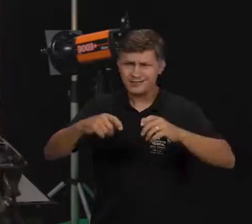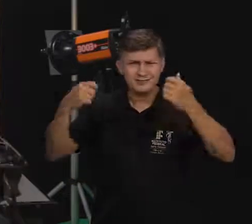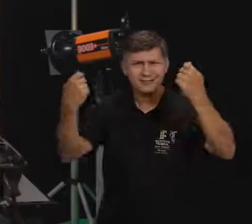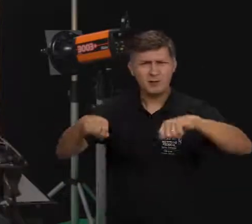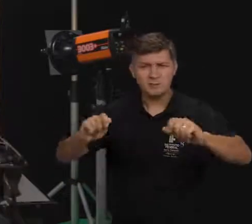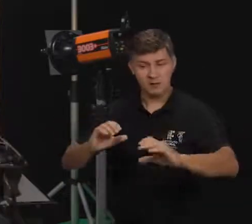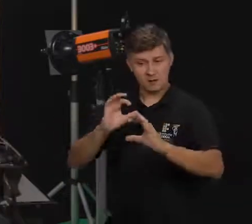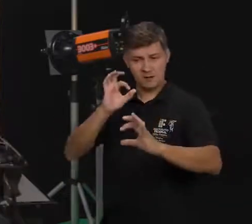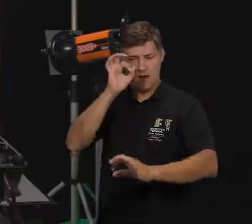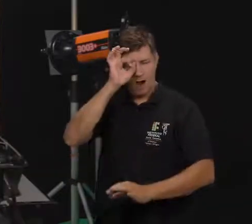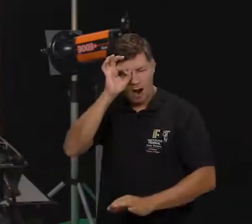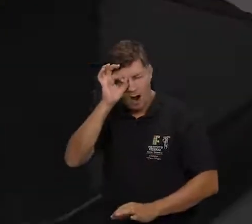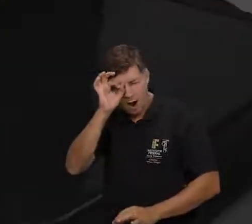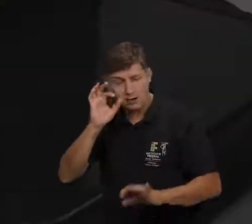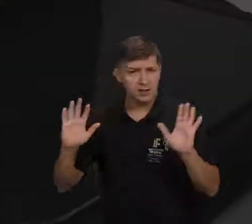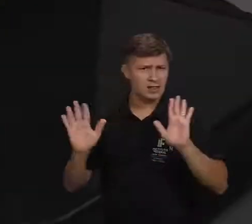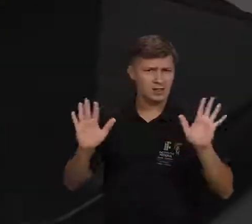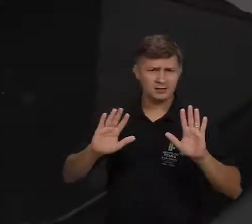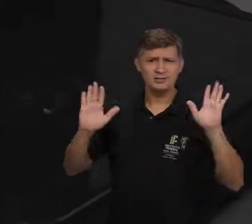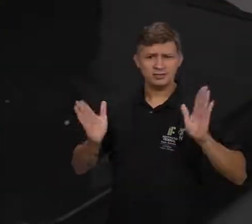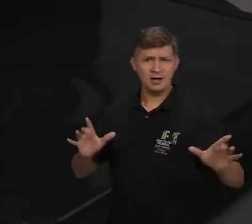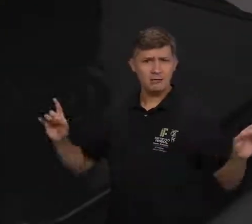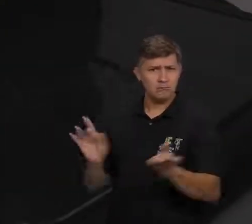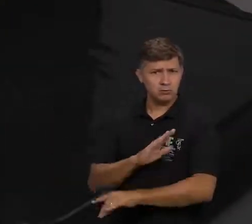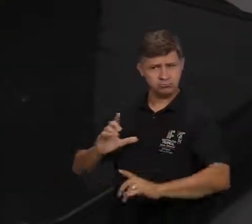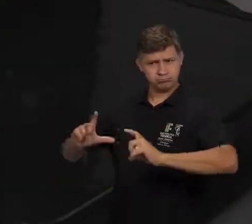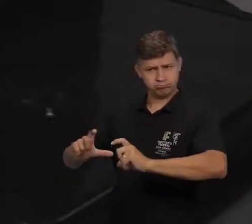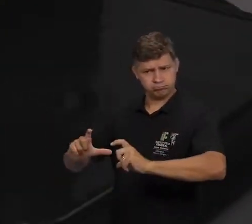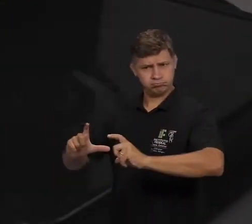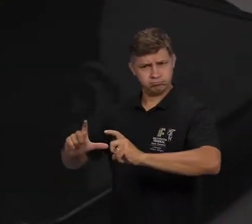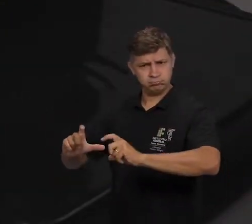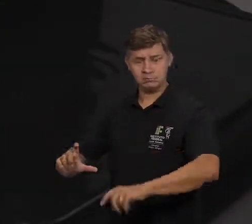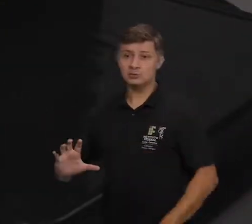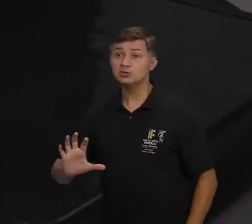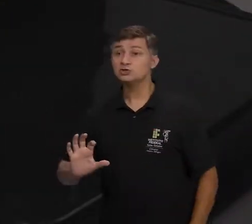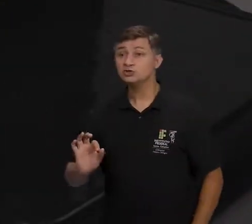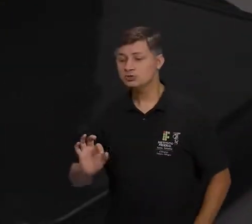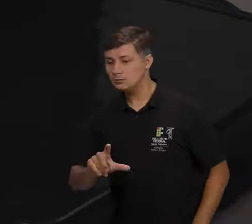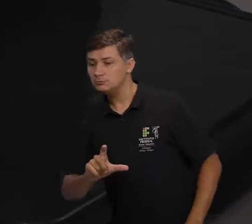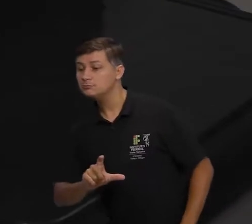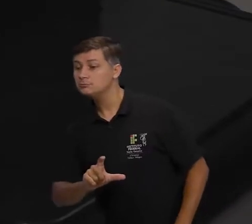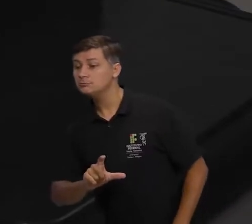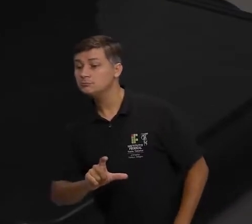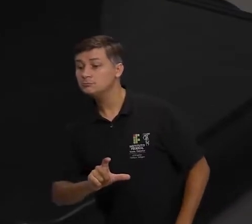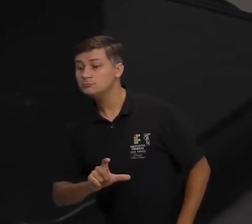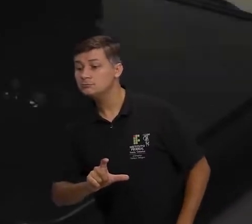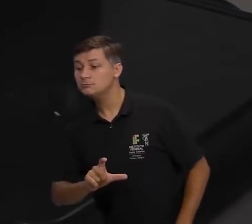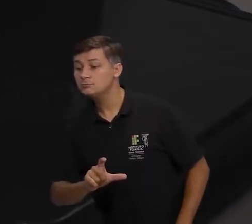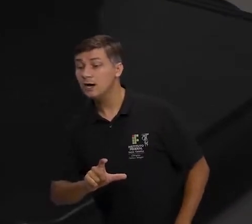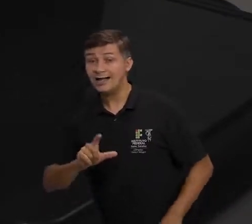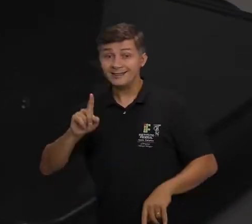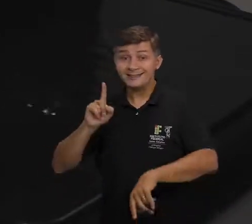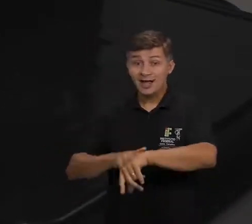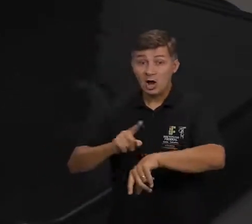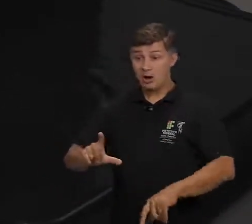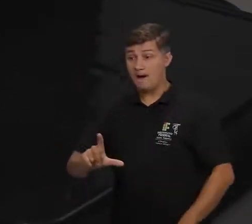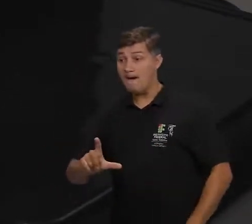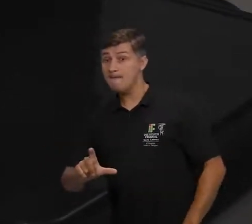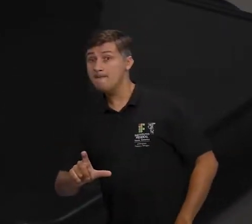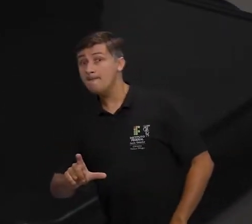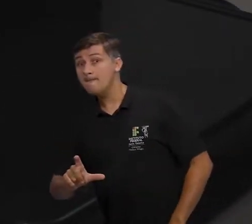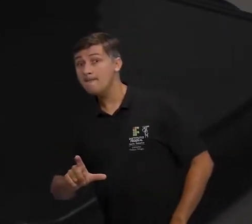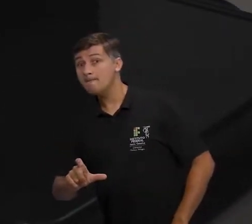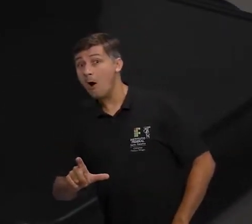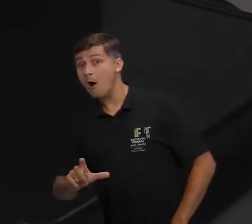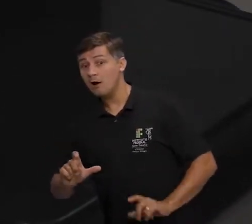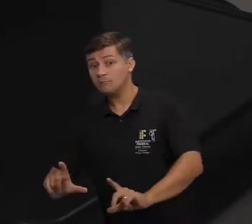preciso estar olhando pela câmera na realidade. Já está tudo calibrado. Eu deixo o dedo no disparador. E conforme a foto, eu